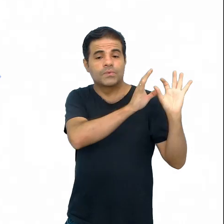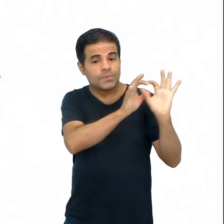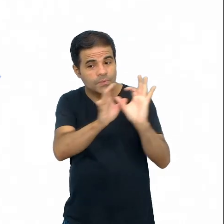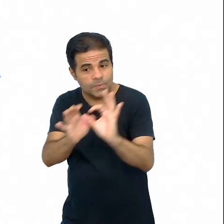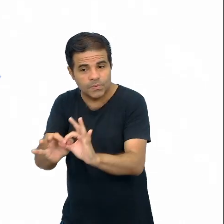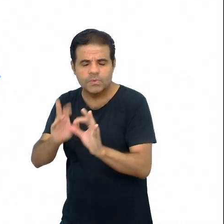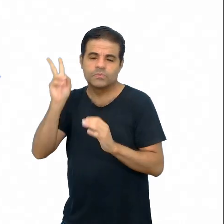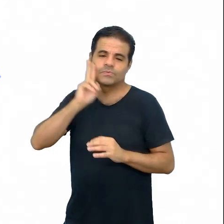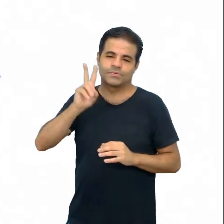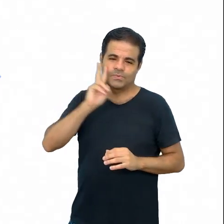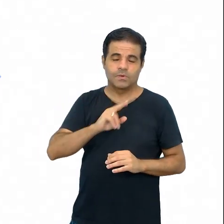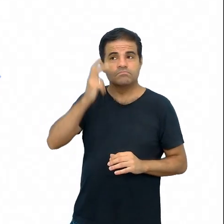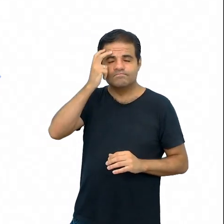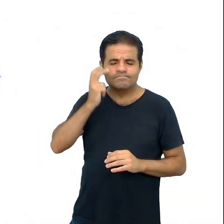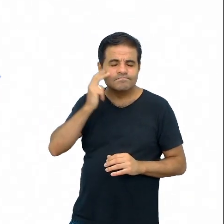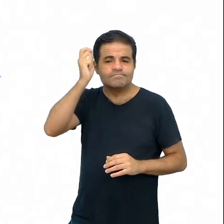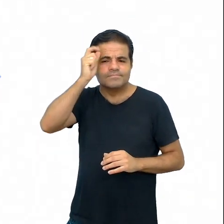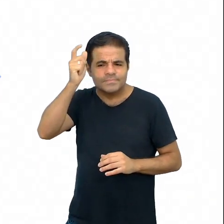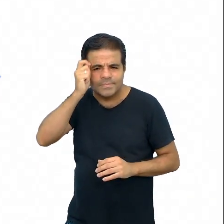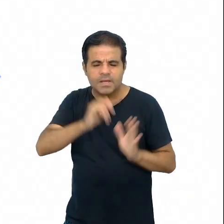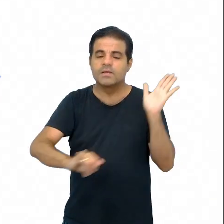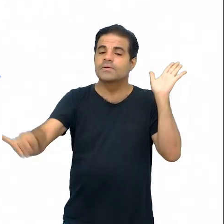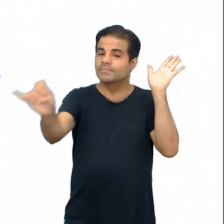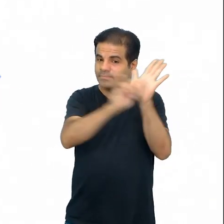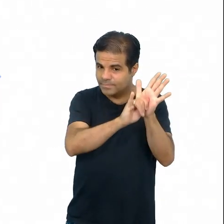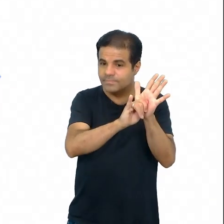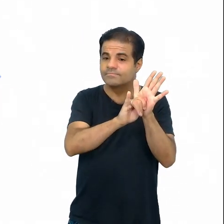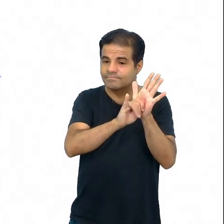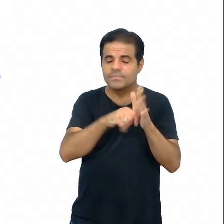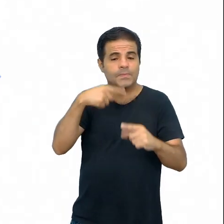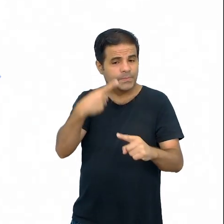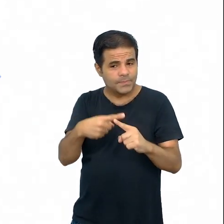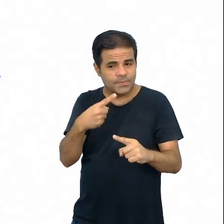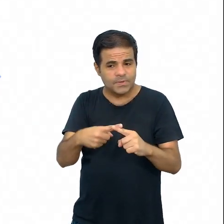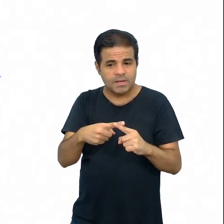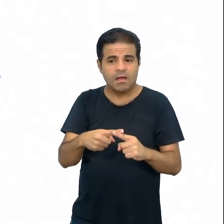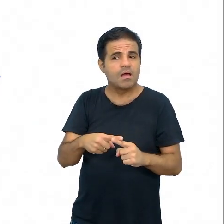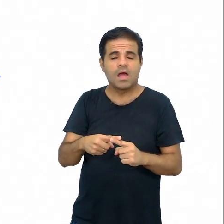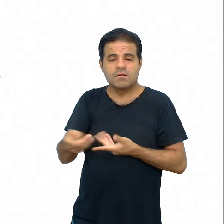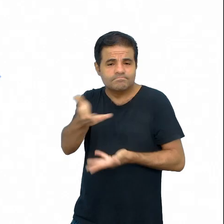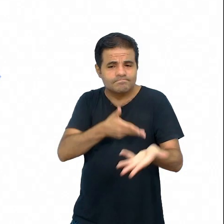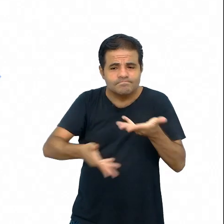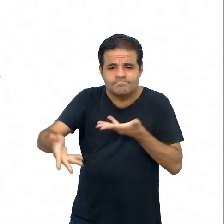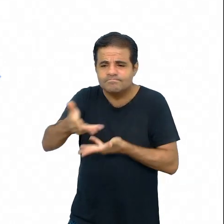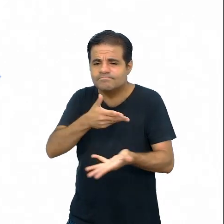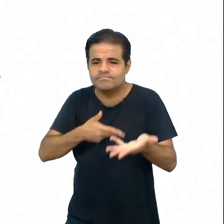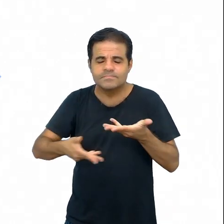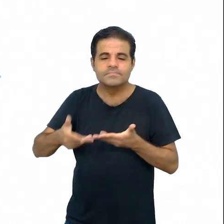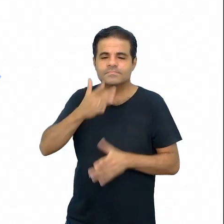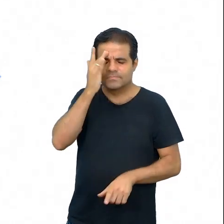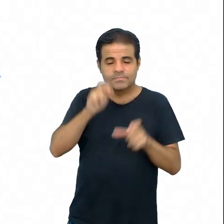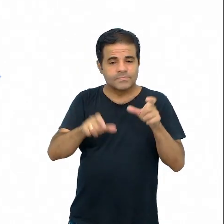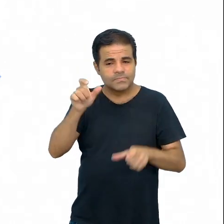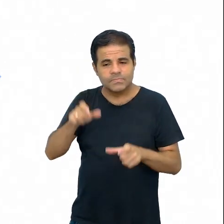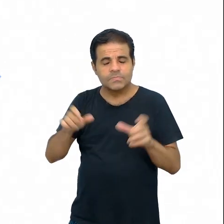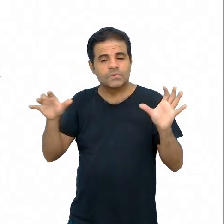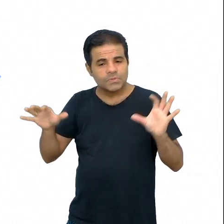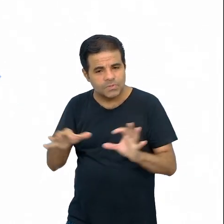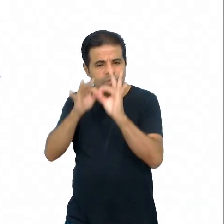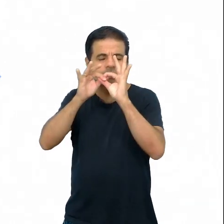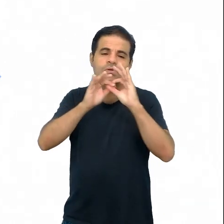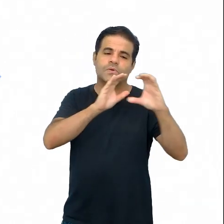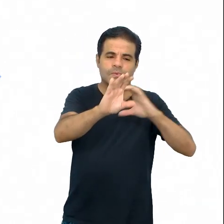históricos e culturais, são identitárias, né? Porque e interativas entre sujeitos que se